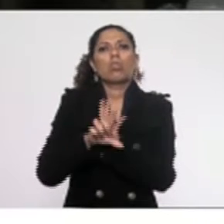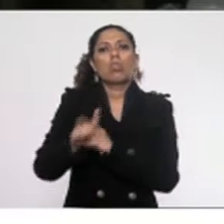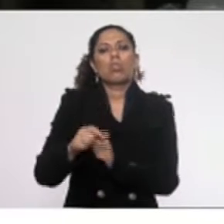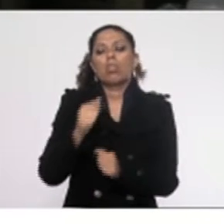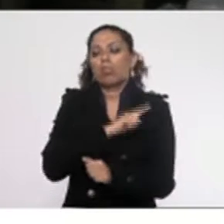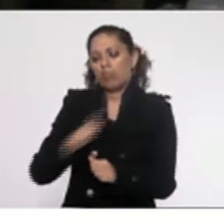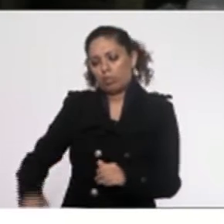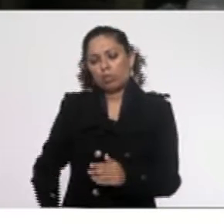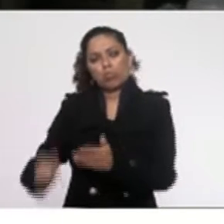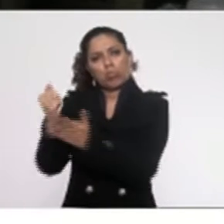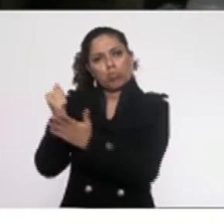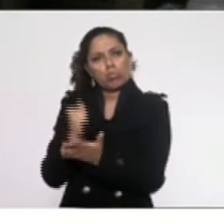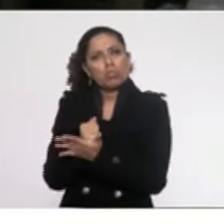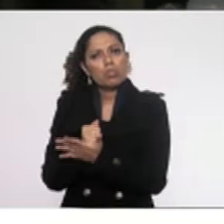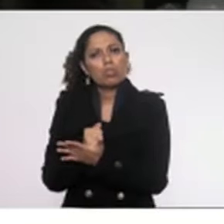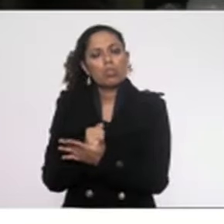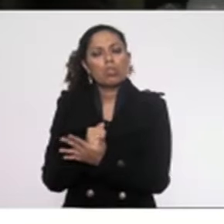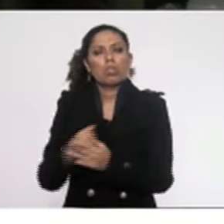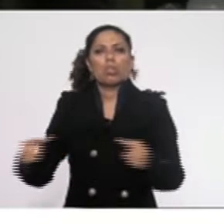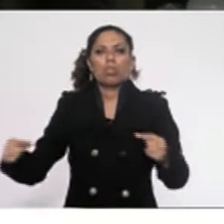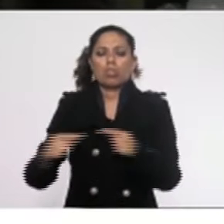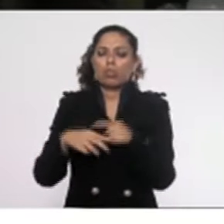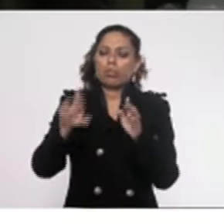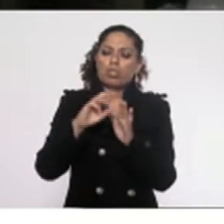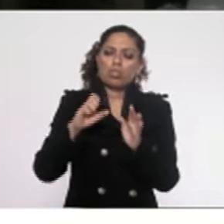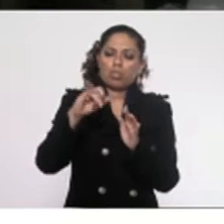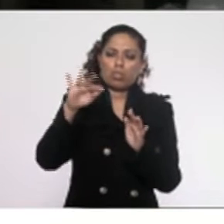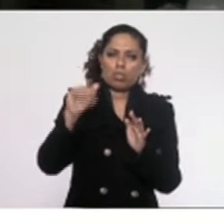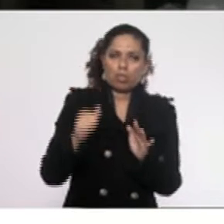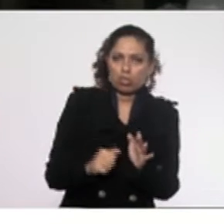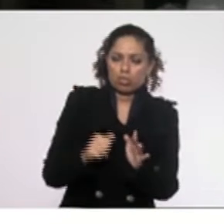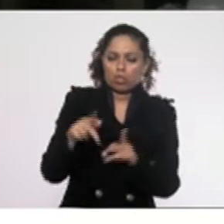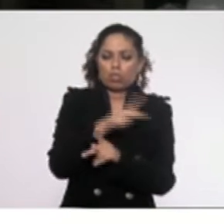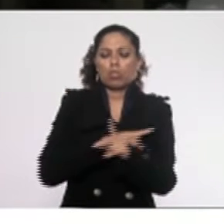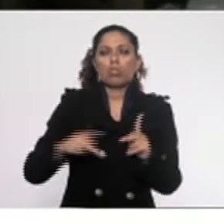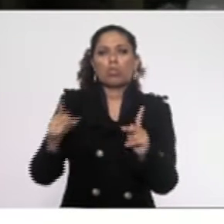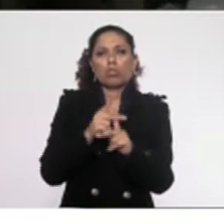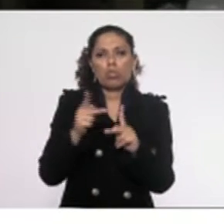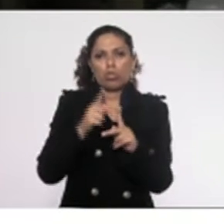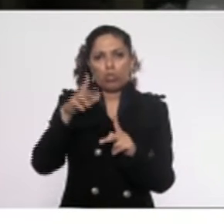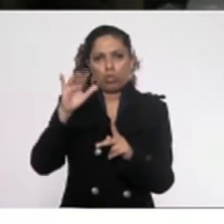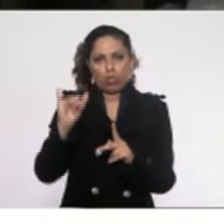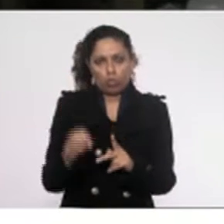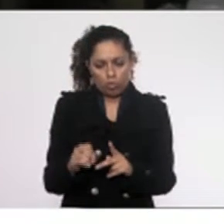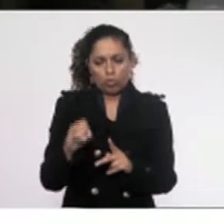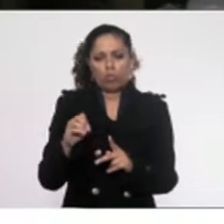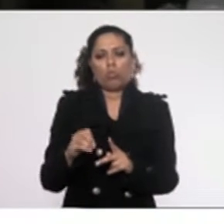pelo governador, que faz parte das receitas do Fundo Único do Rio Previdência,